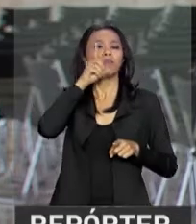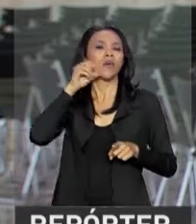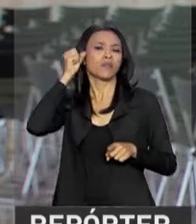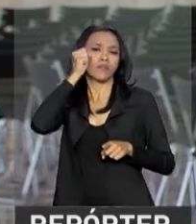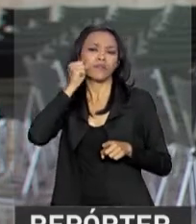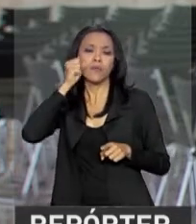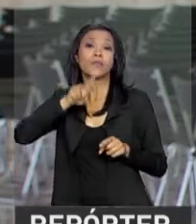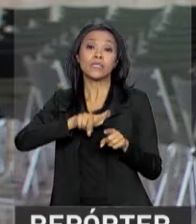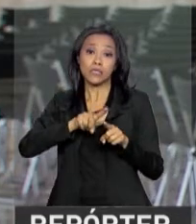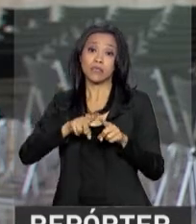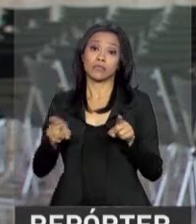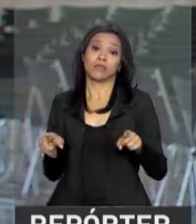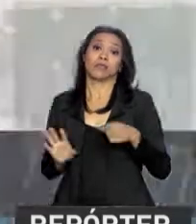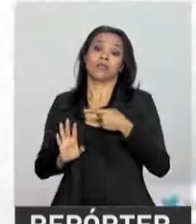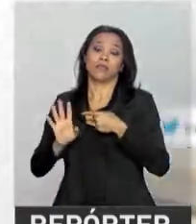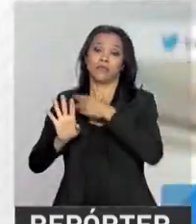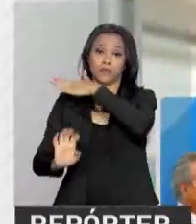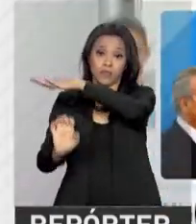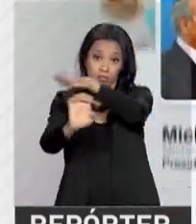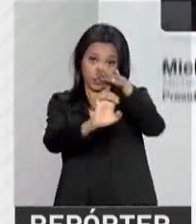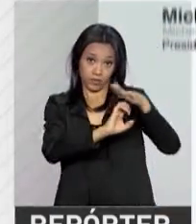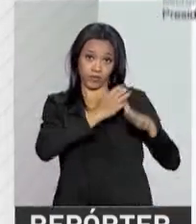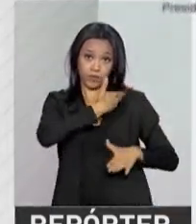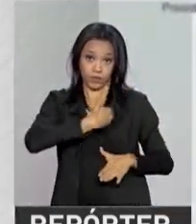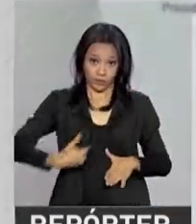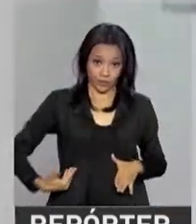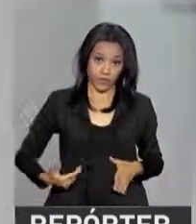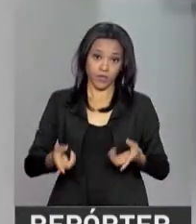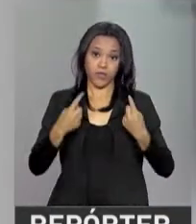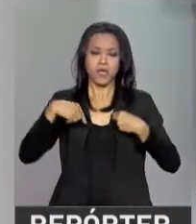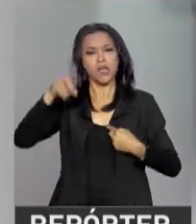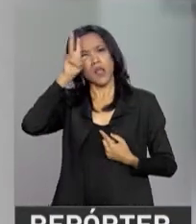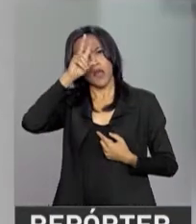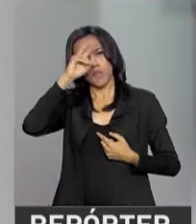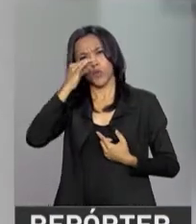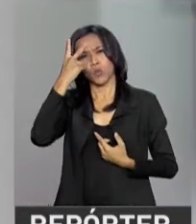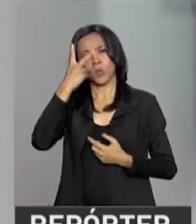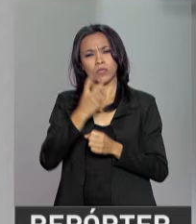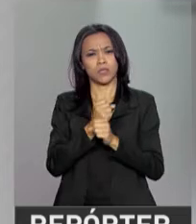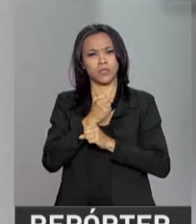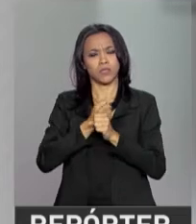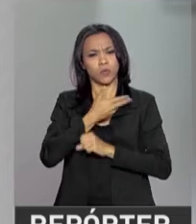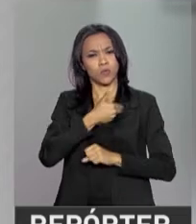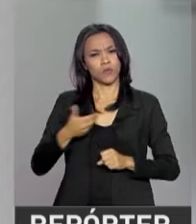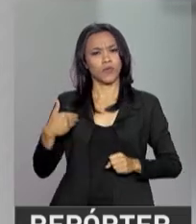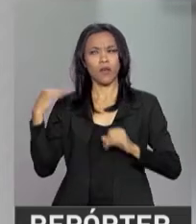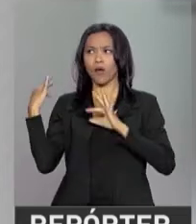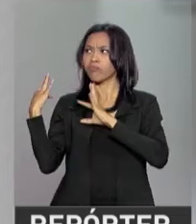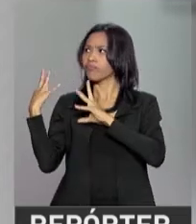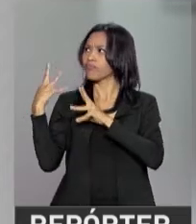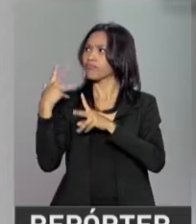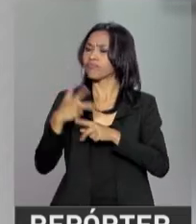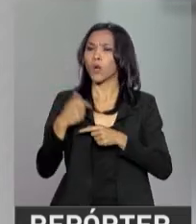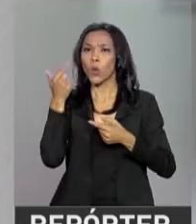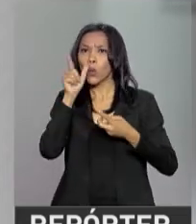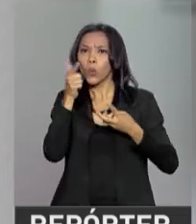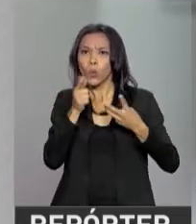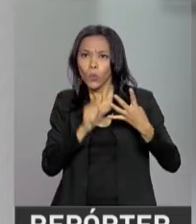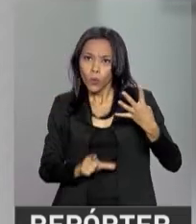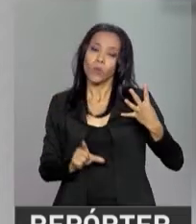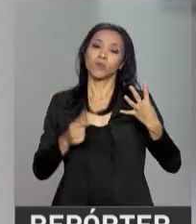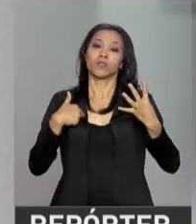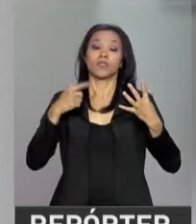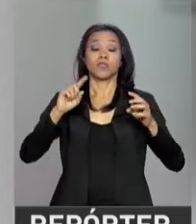redes sociais, o presidente Michel Temer, ele lembrou os avanços desses 2 anos de governo que transformaram o que era uma recessão